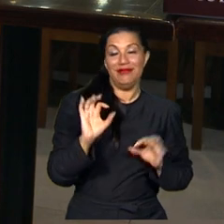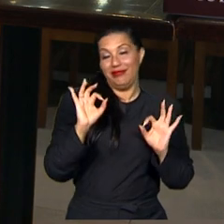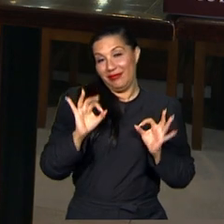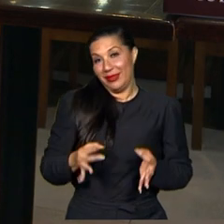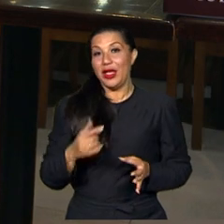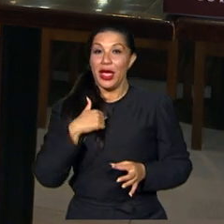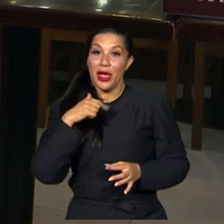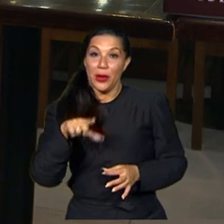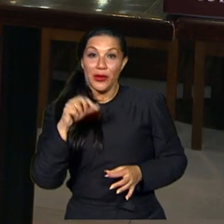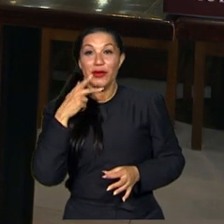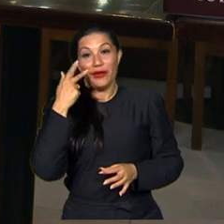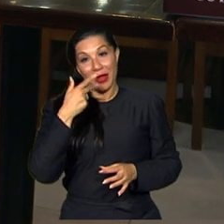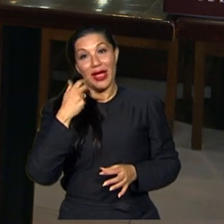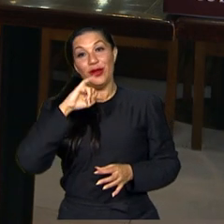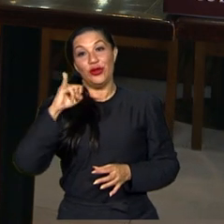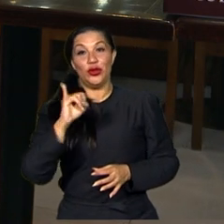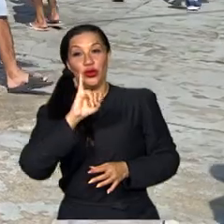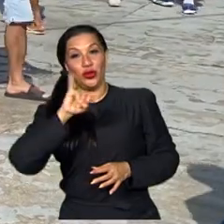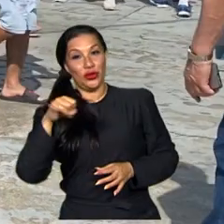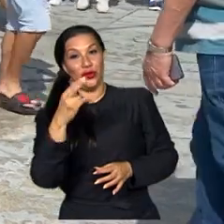Eu prefiro dizer que o Juventus é o primeiro de muitos.